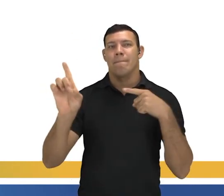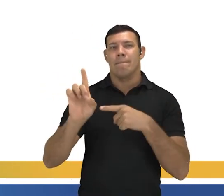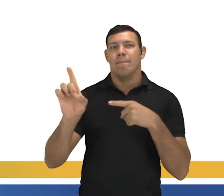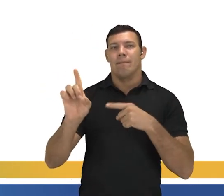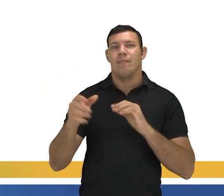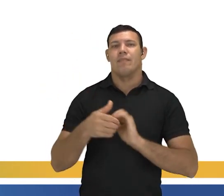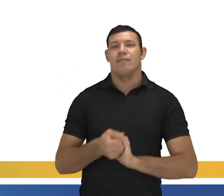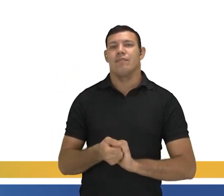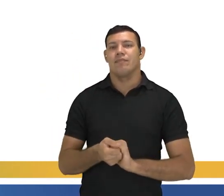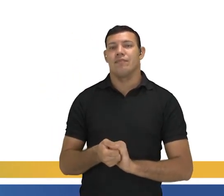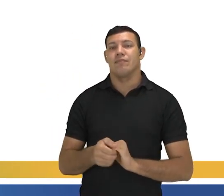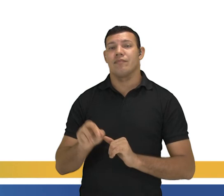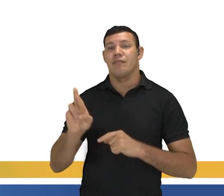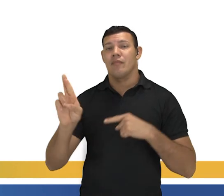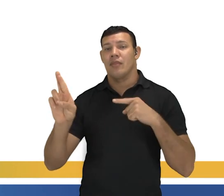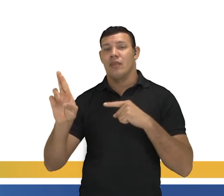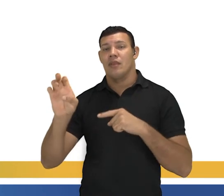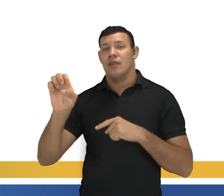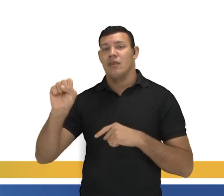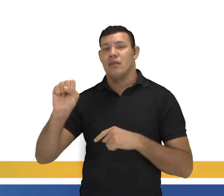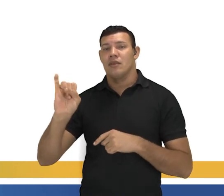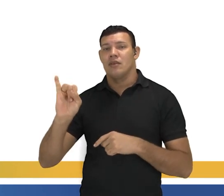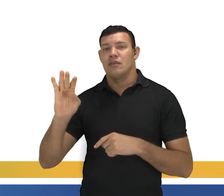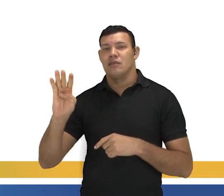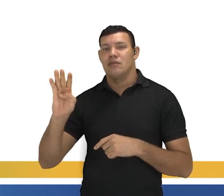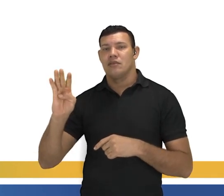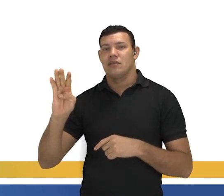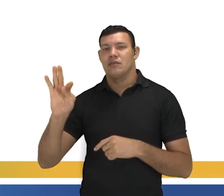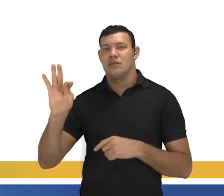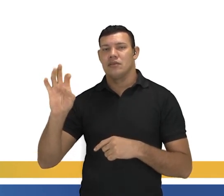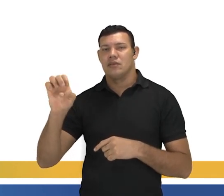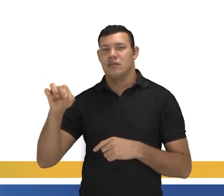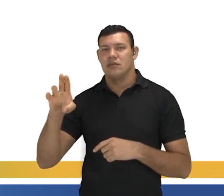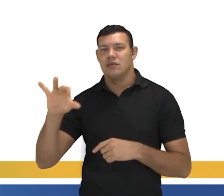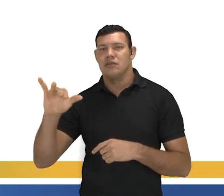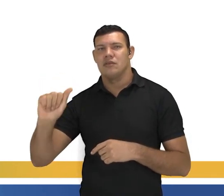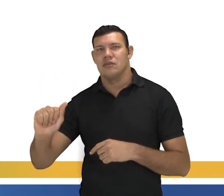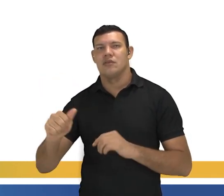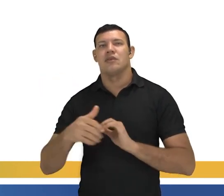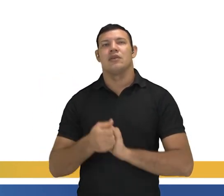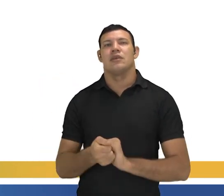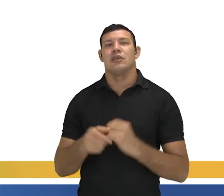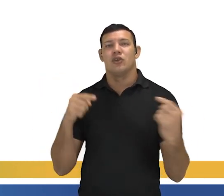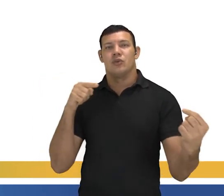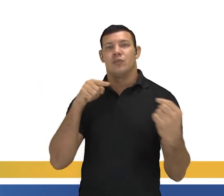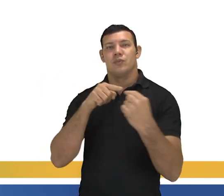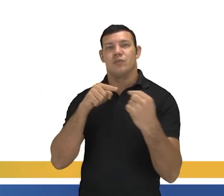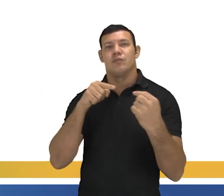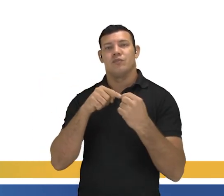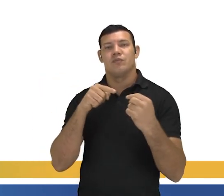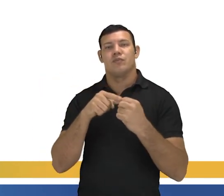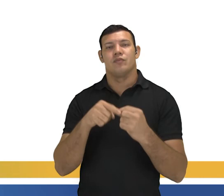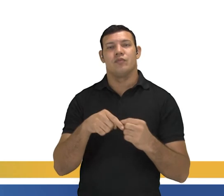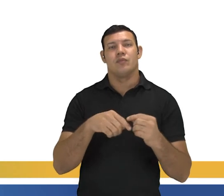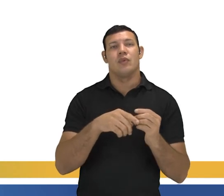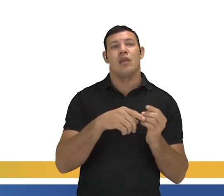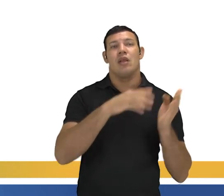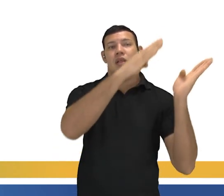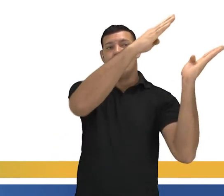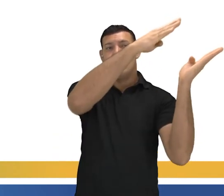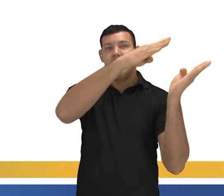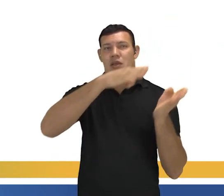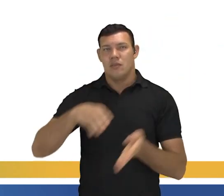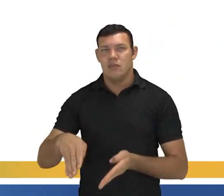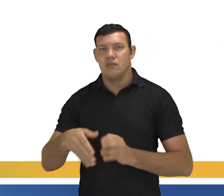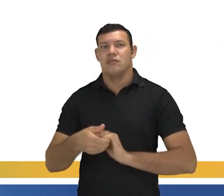Letra D. A resistência equivalente à associação é sempre dada pelo quociente do produto de